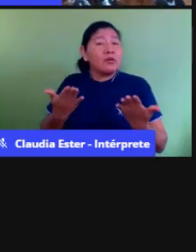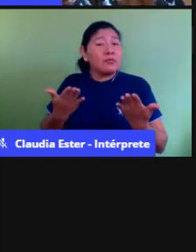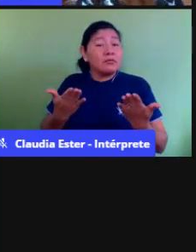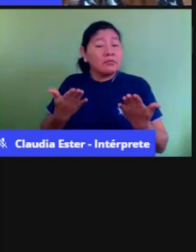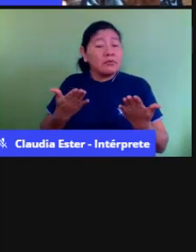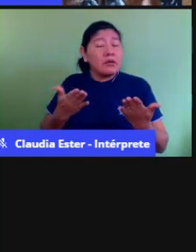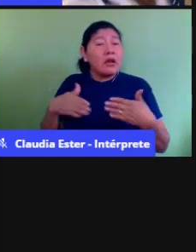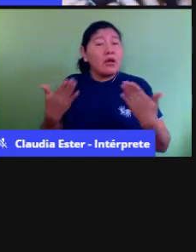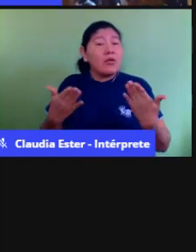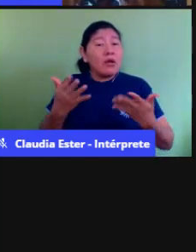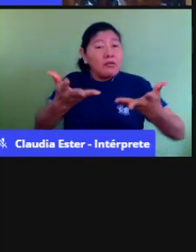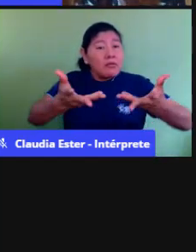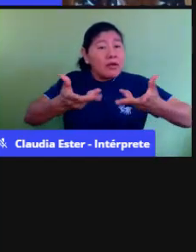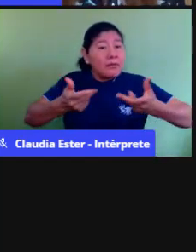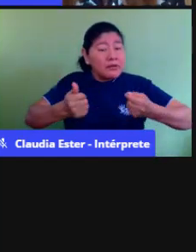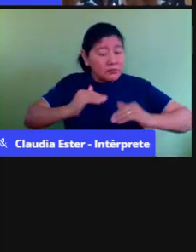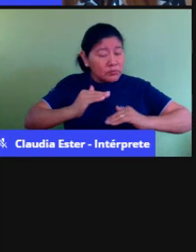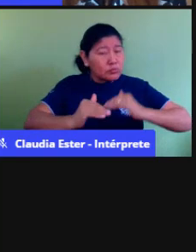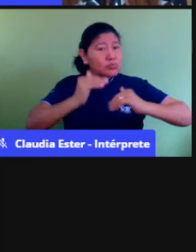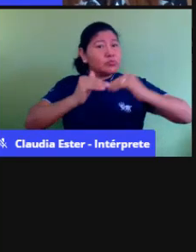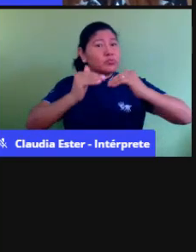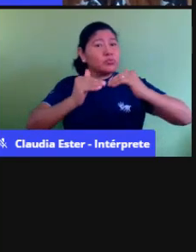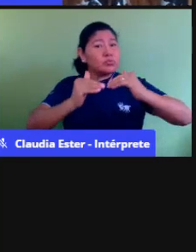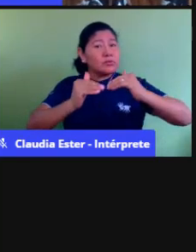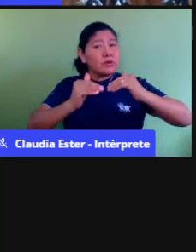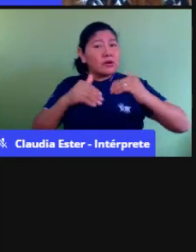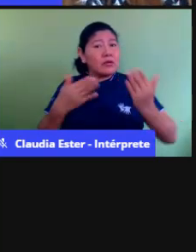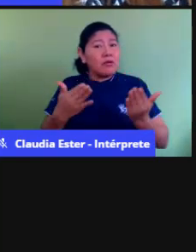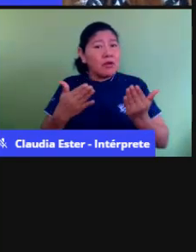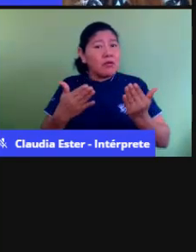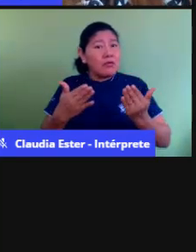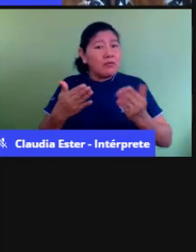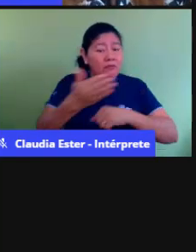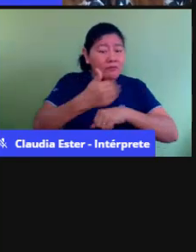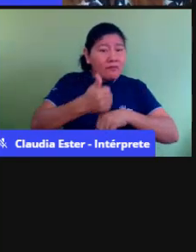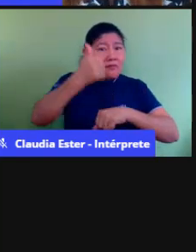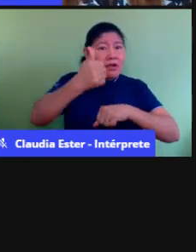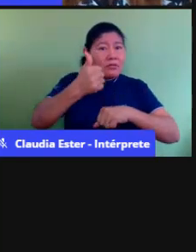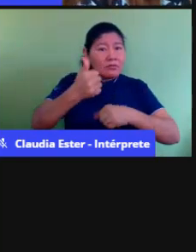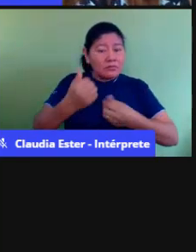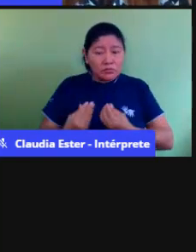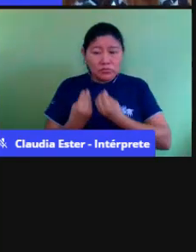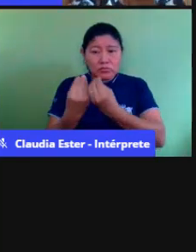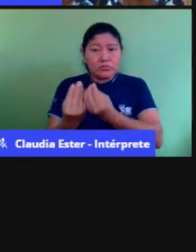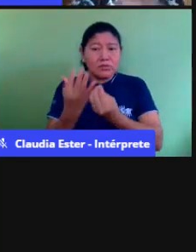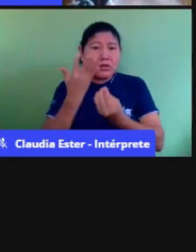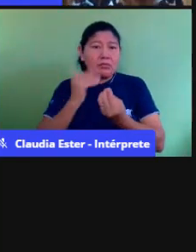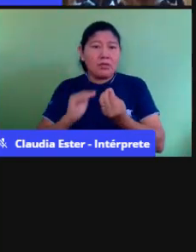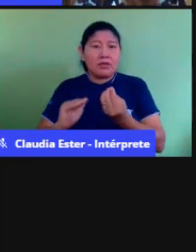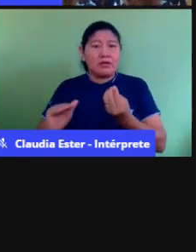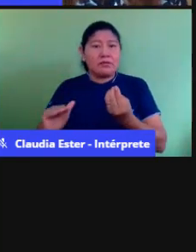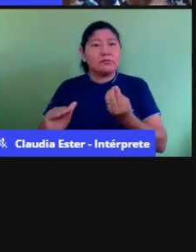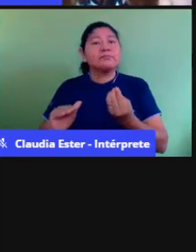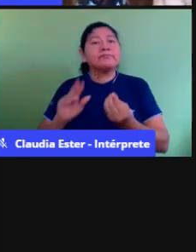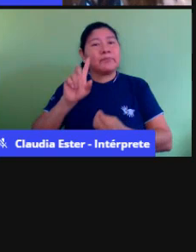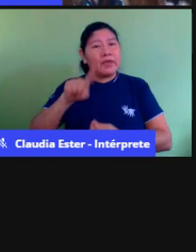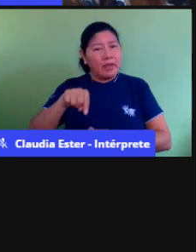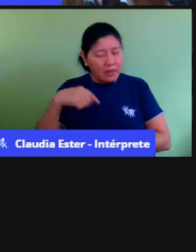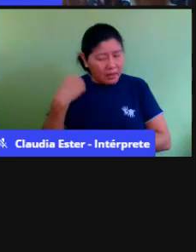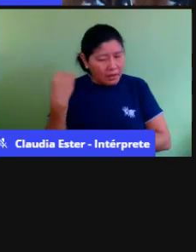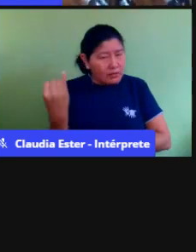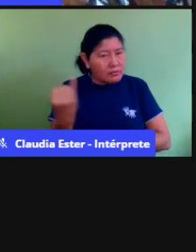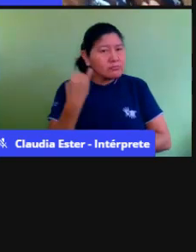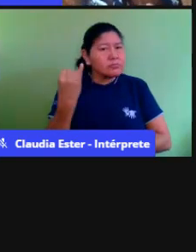habilidades, quais competências nós estamos querendo que as nossas crianças desenvolvam? É muito importante, né? Quando